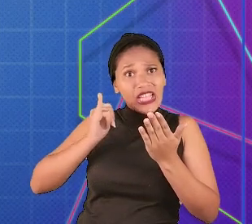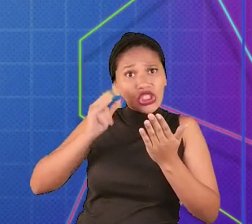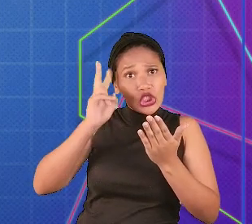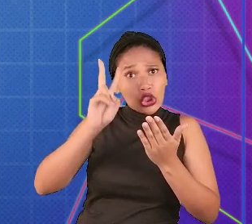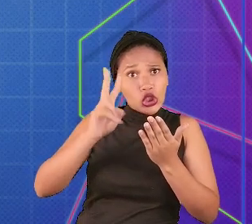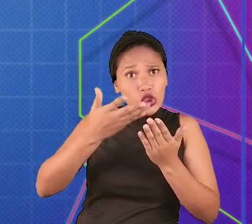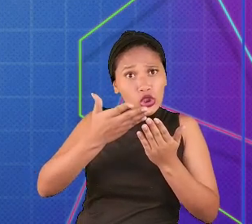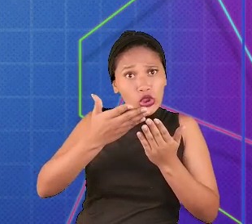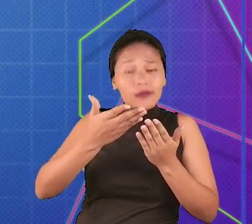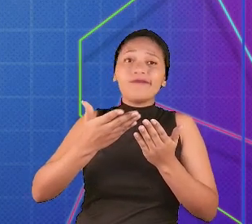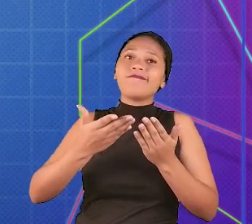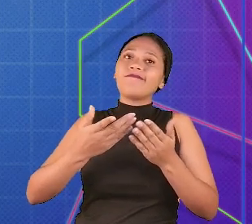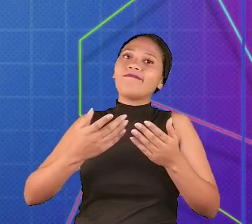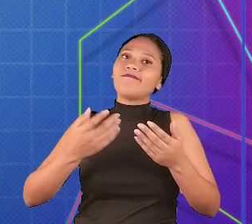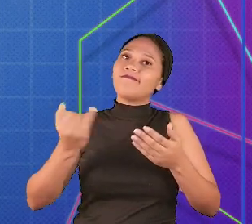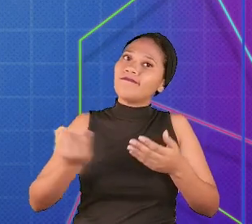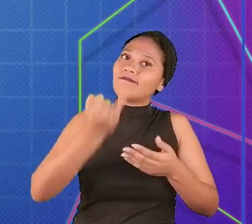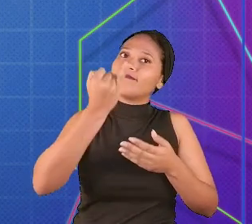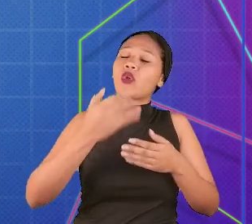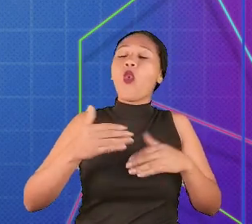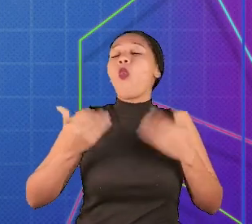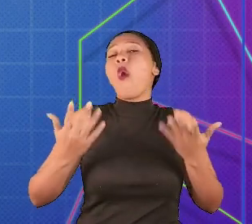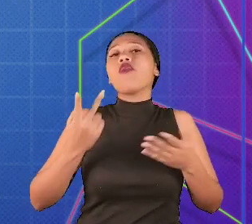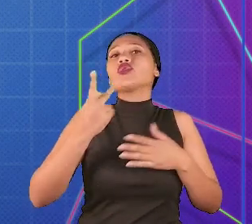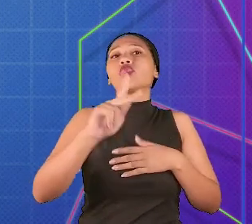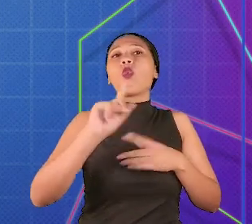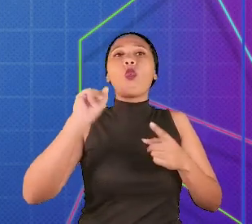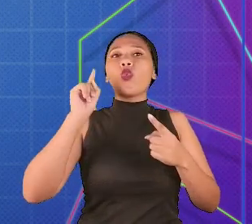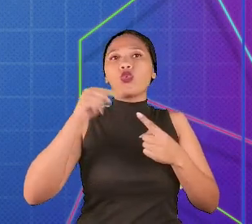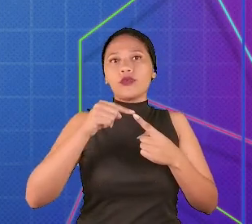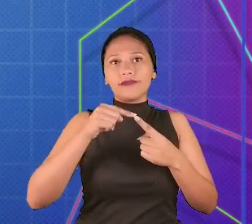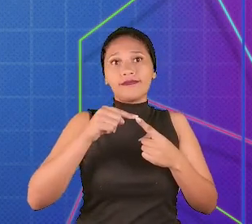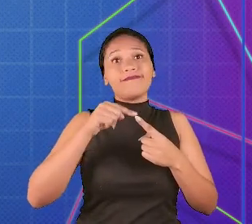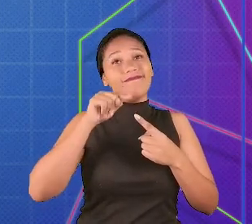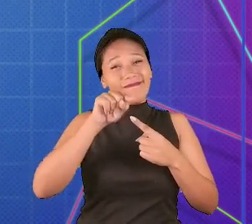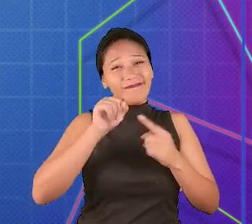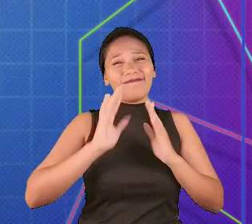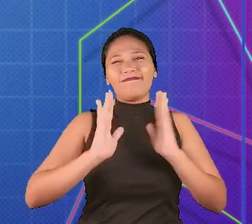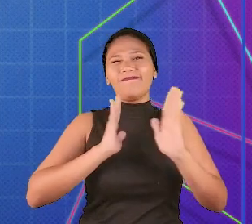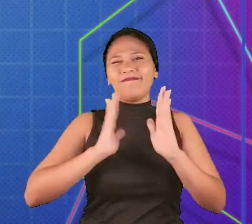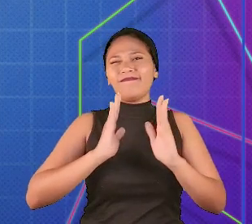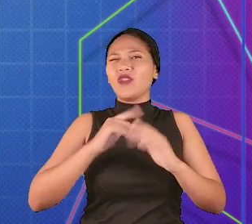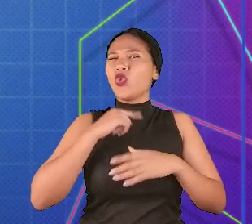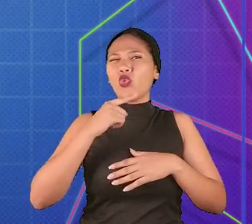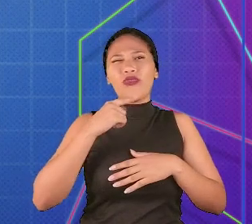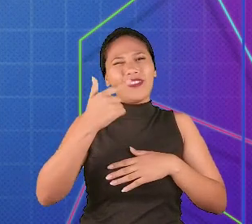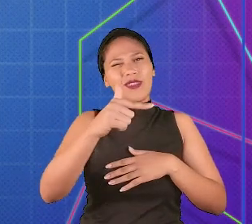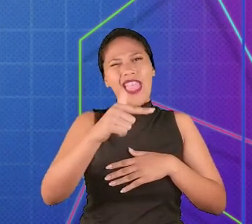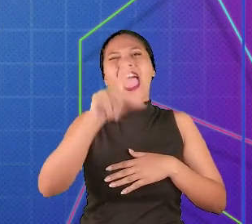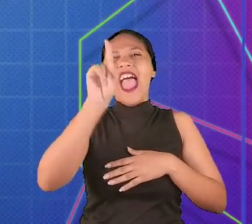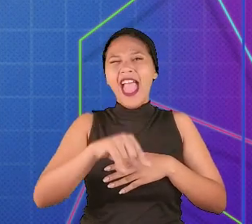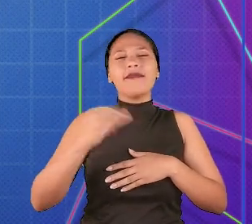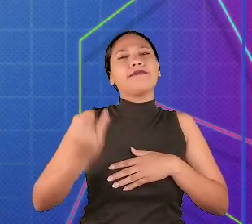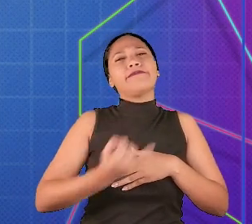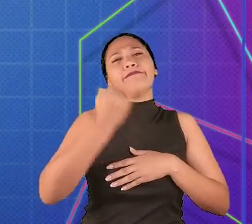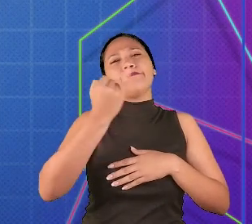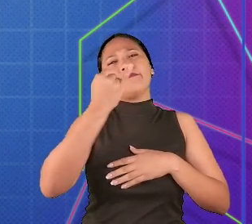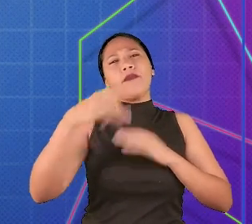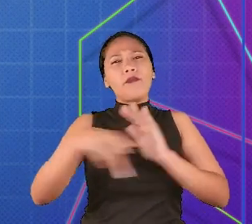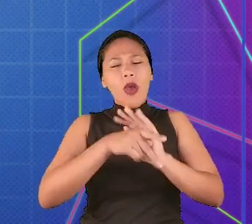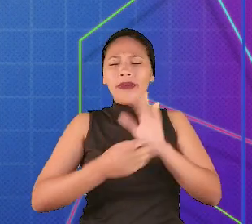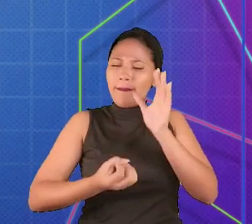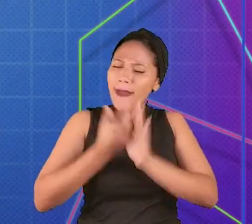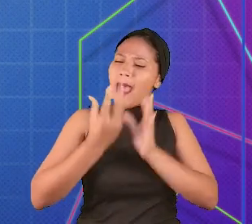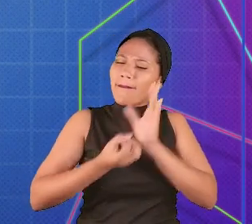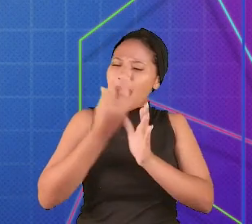seu jogo, é imprescindível definir qual o seu público-alvo. Essa etapa é sem dúvidas uma das mais importantes de todo o